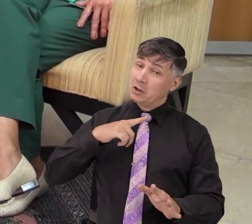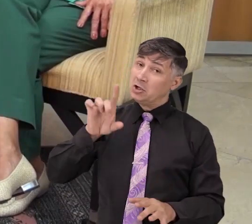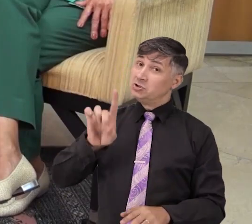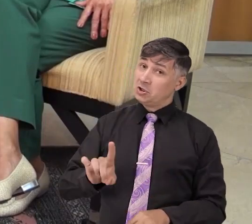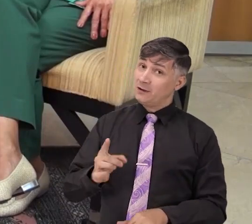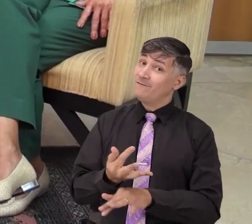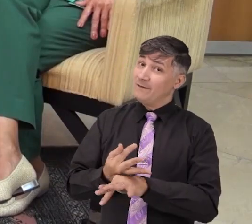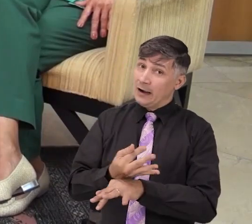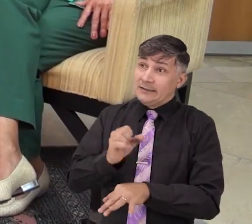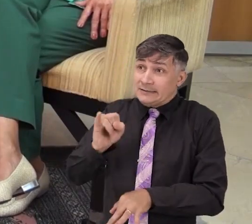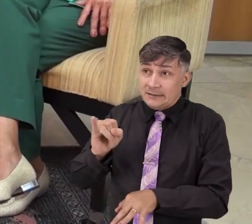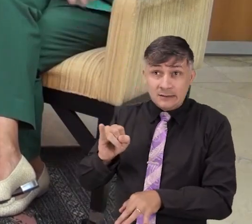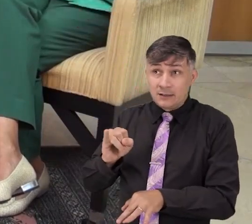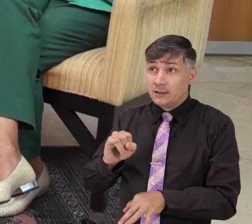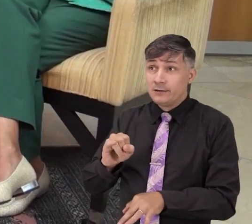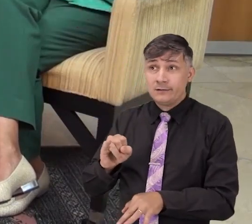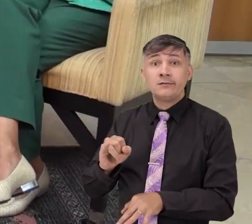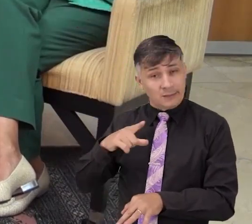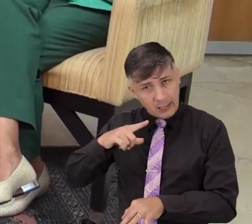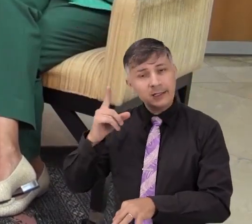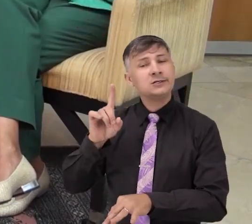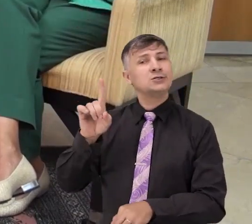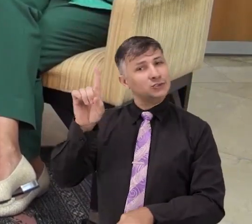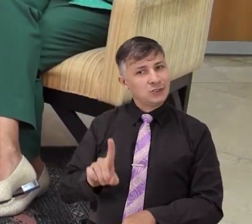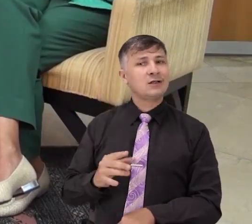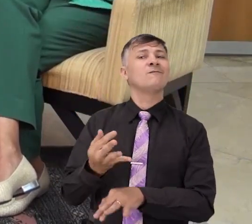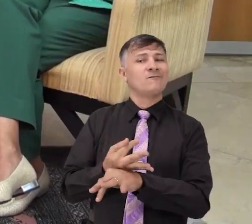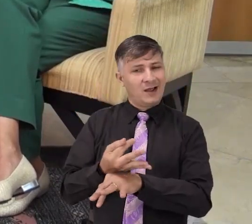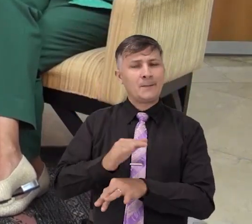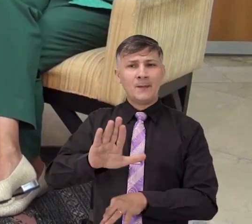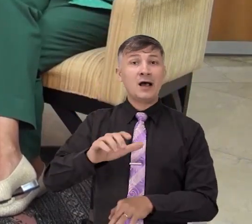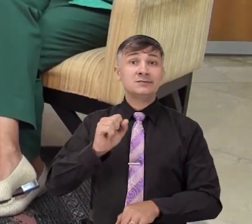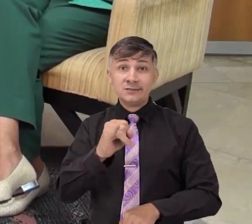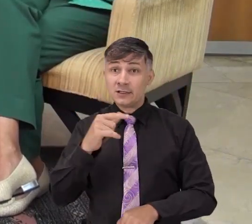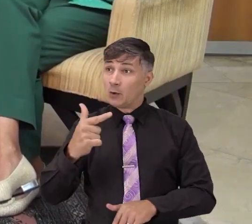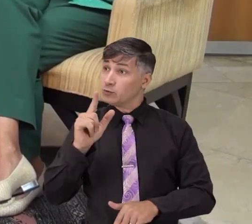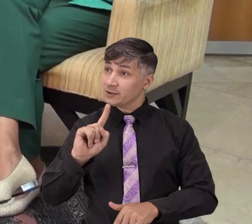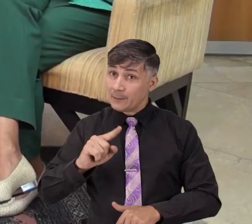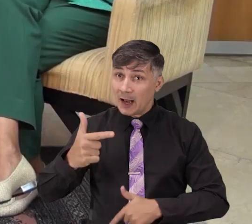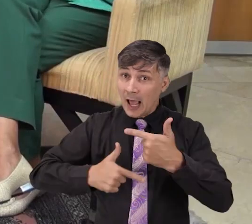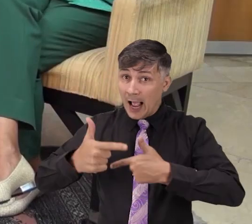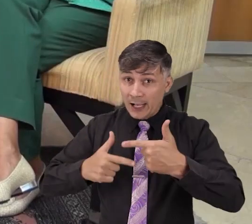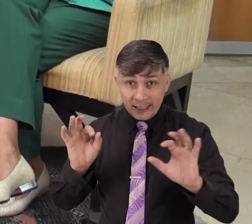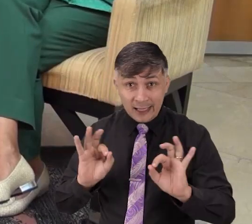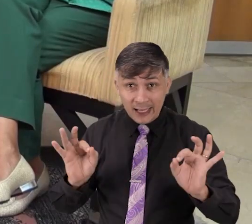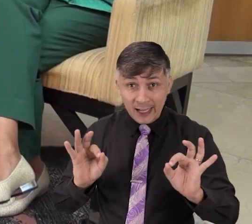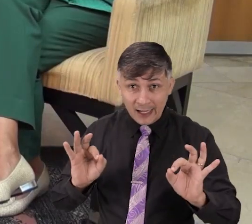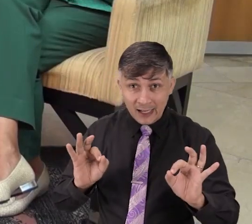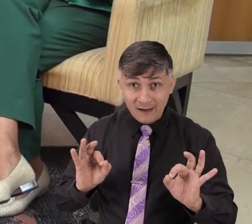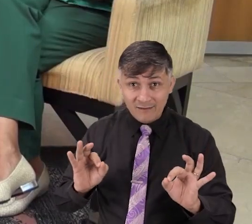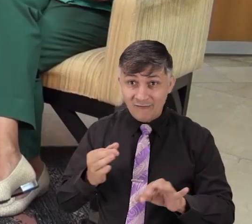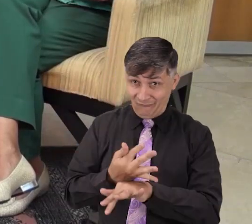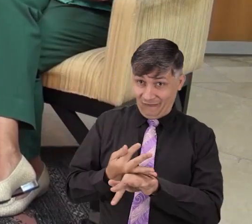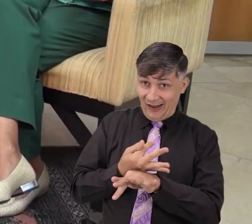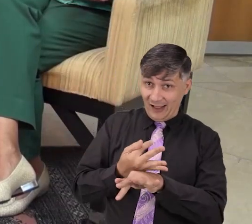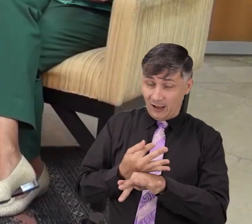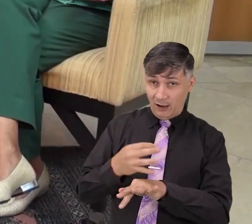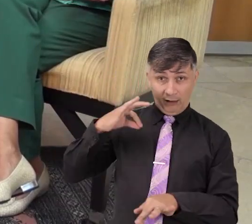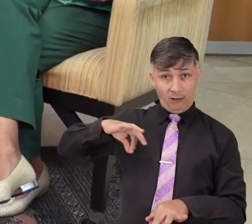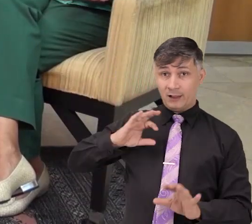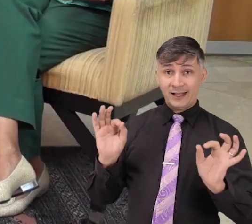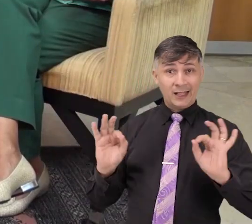mas se ele tirar férias, ele não trabalha. Se ele não trabalha, ele não ganha, né? Cristina, vai nessa. Tem toda hoje uma discussão, claro, que acho que tem que ter uma legislação para o trabalhador